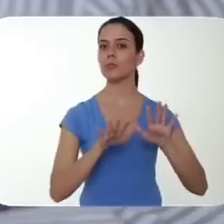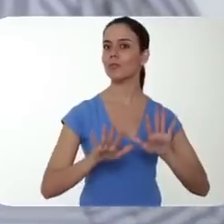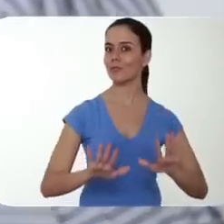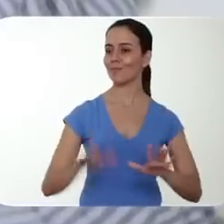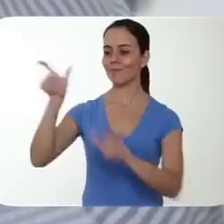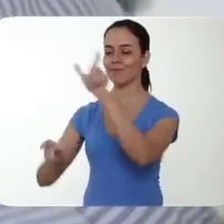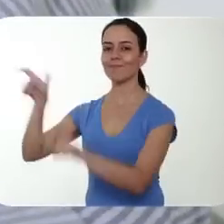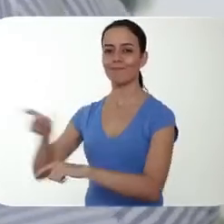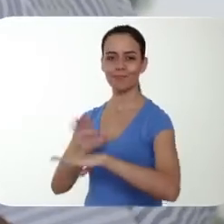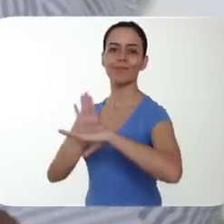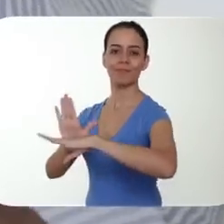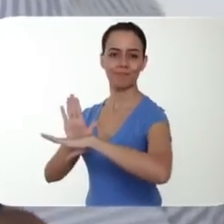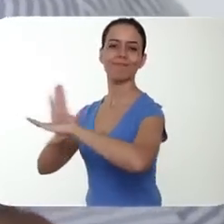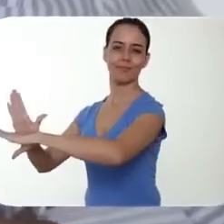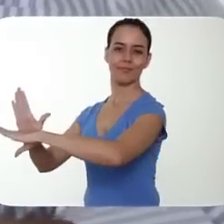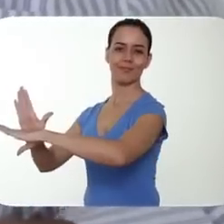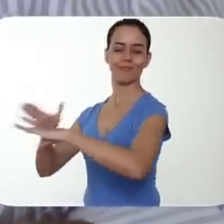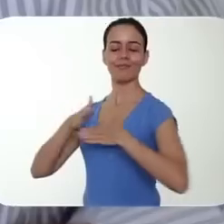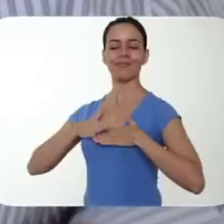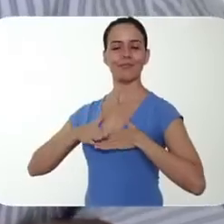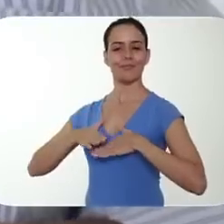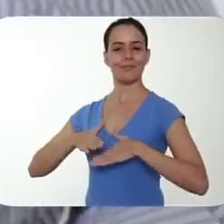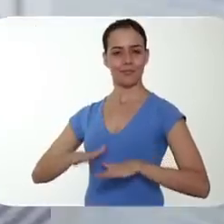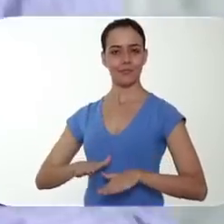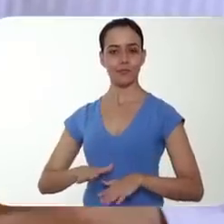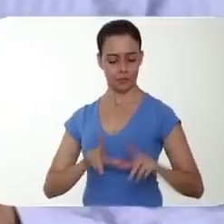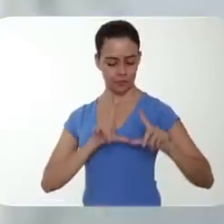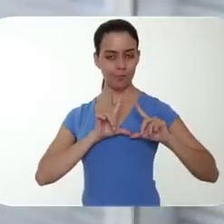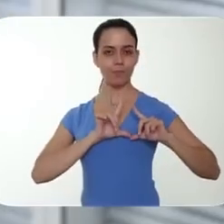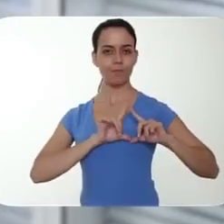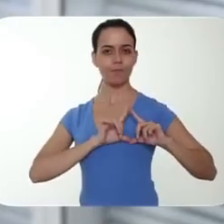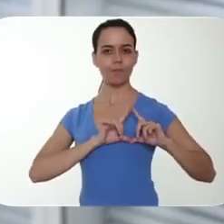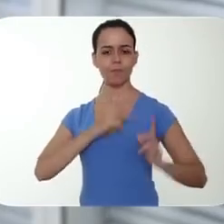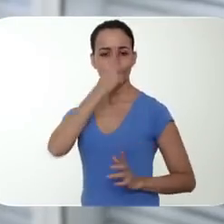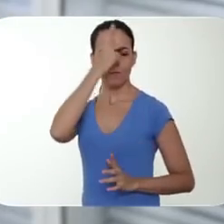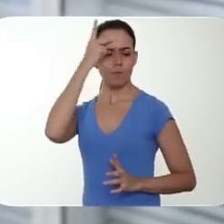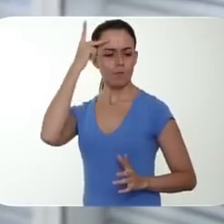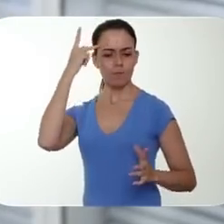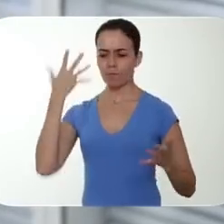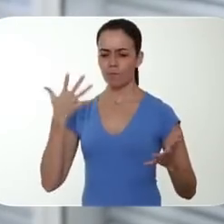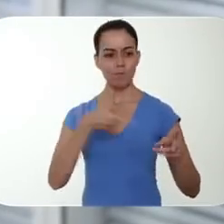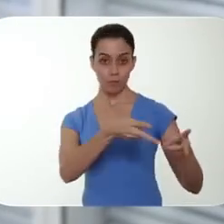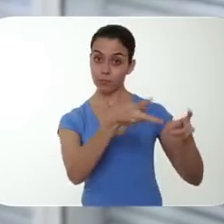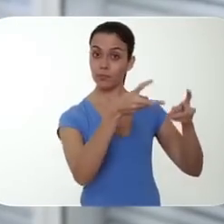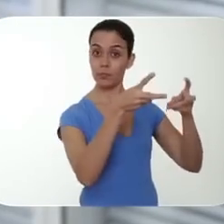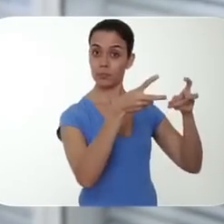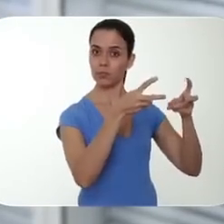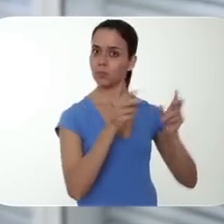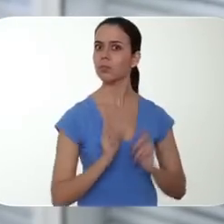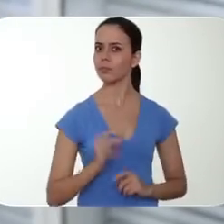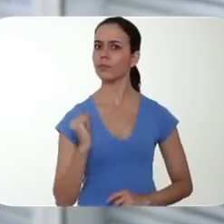fazendo bem para as pessoas, levando comodidade, enfim. A gente vê que na Apsia as pessoas têm esse lado lógico de